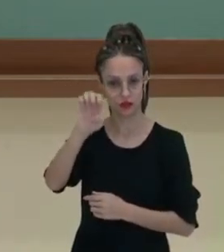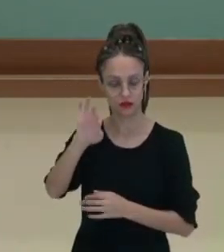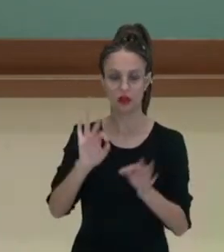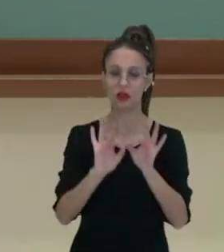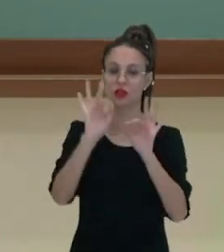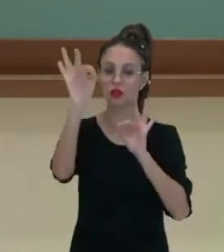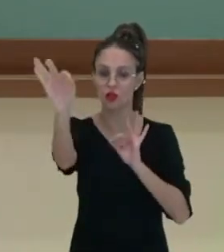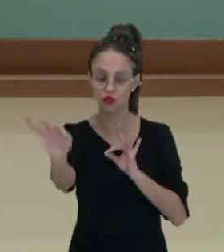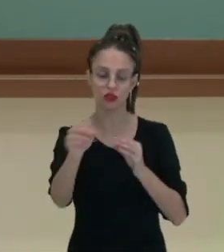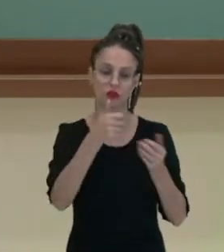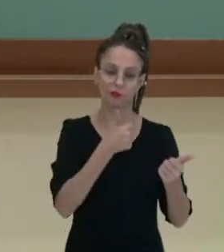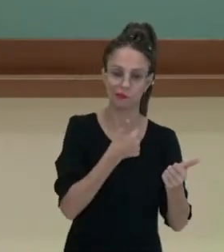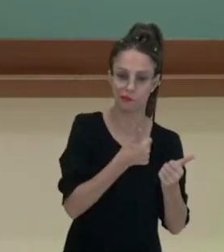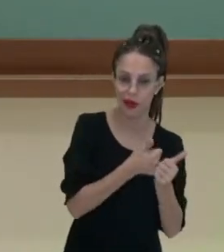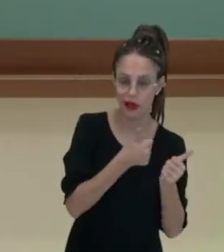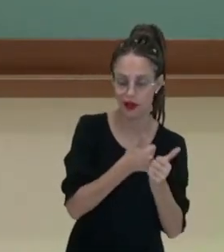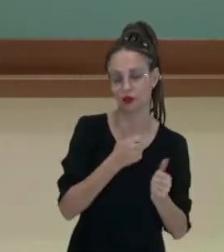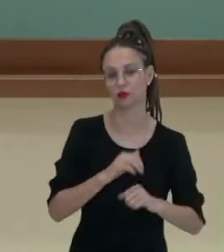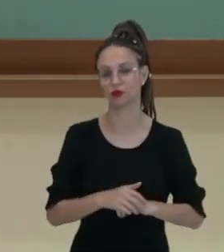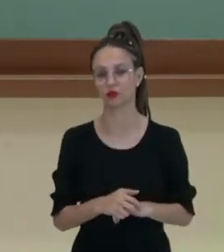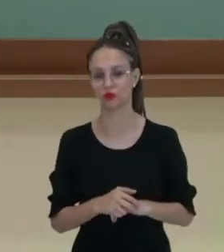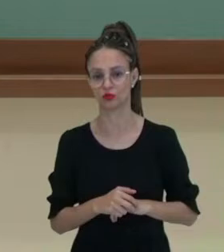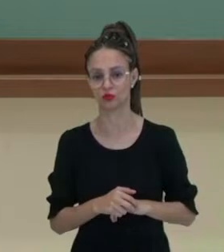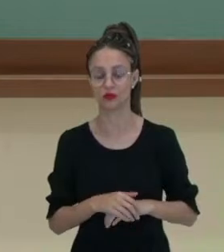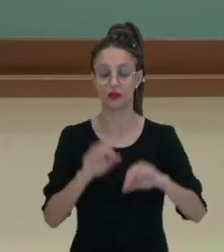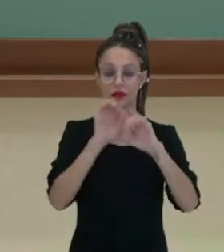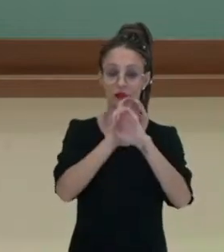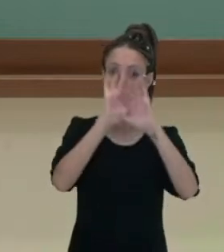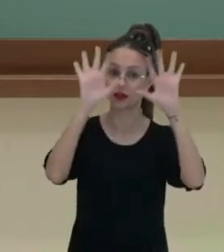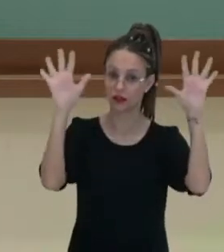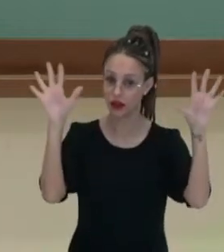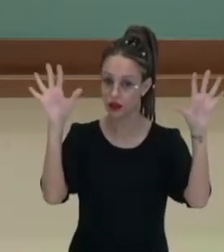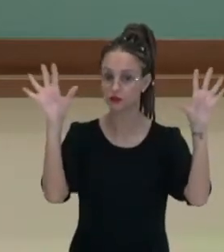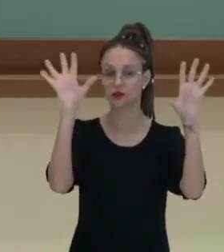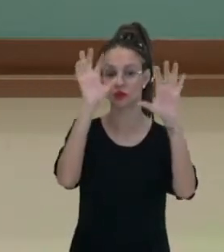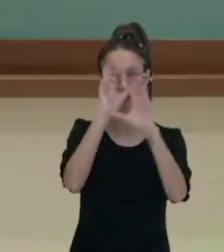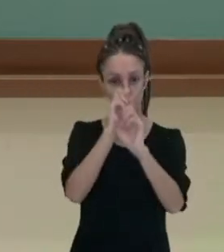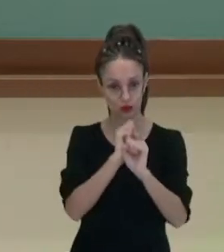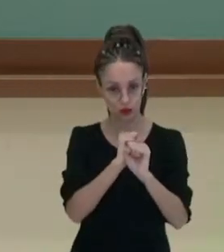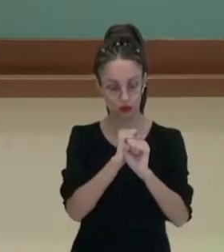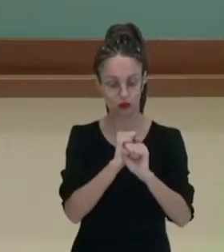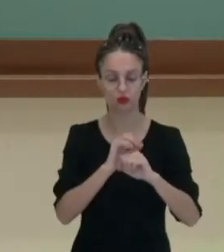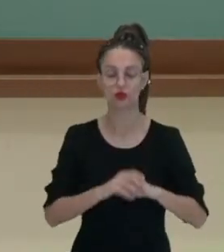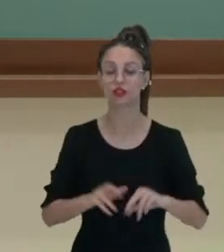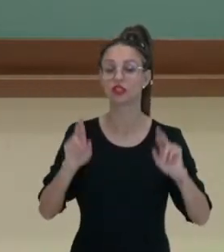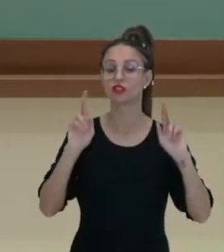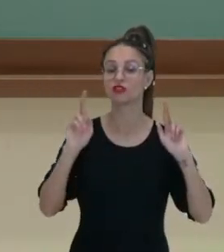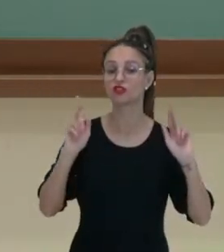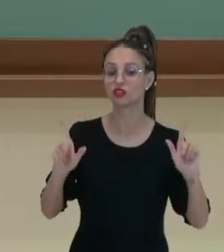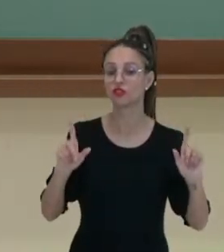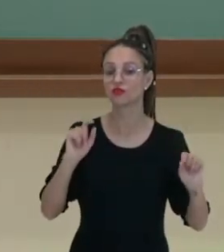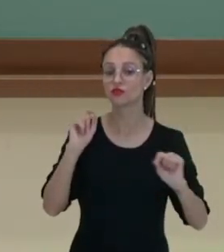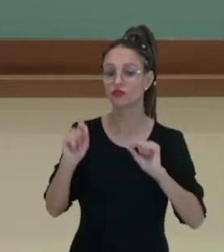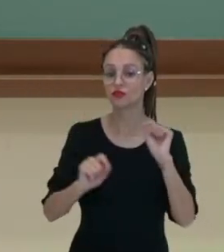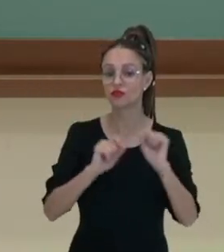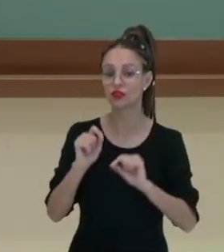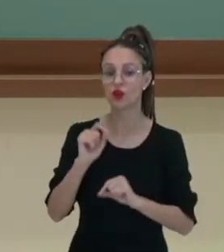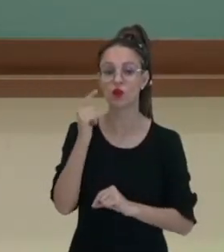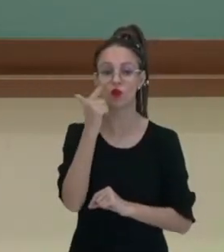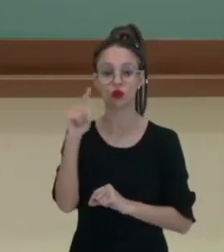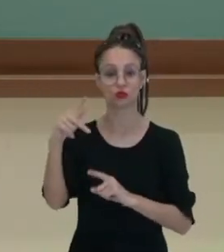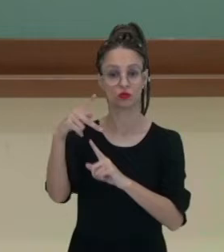Longe, perto, claro, escuro, diferentemente do paradoxo,